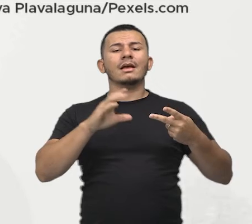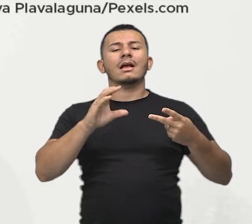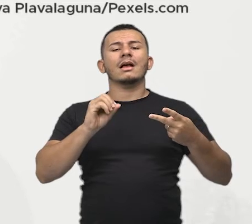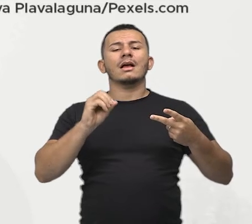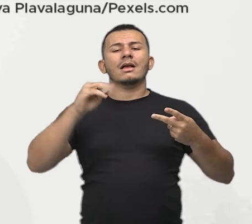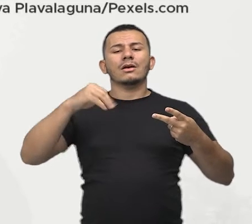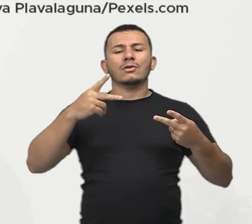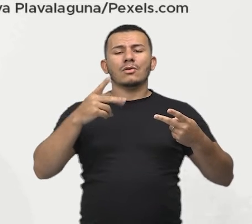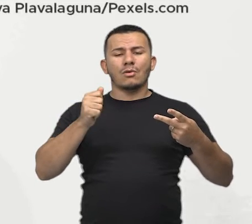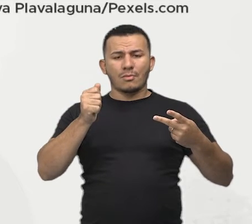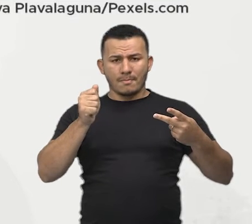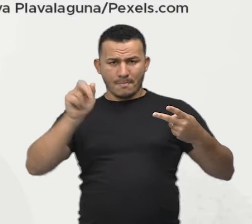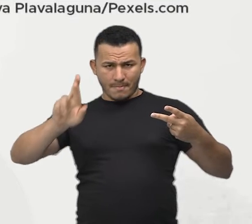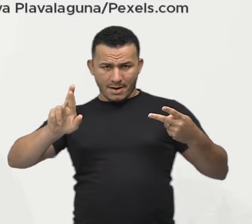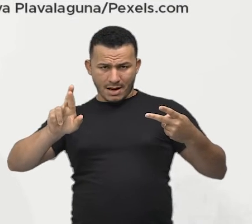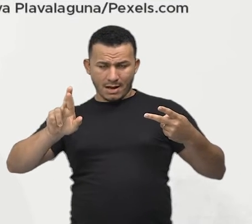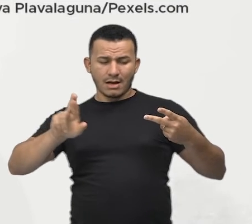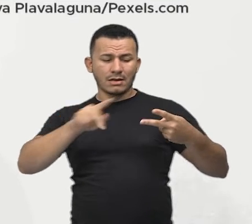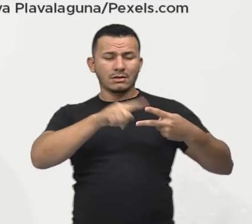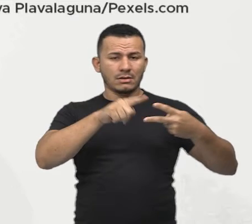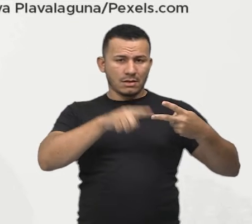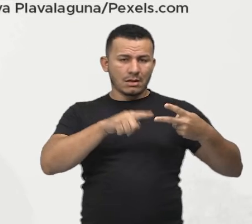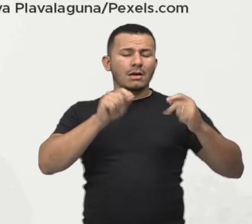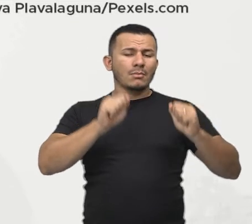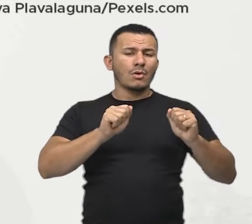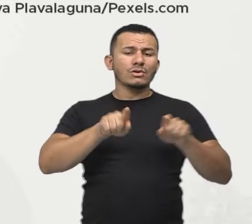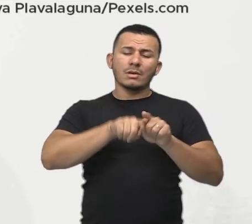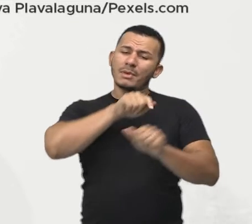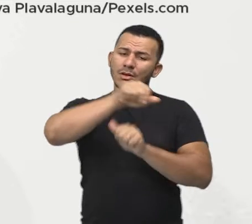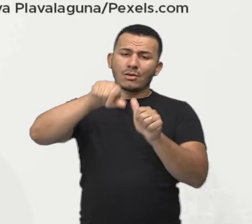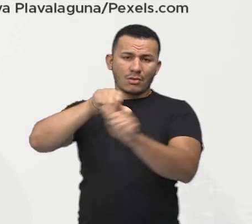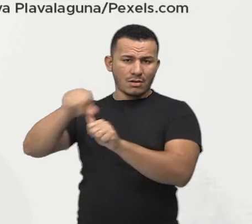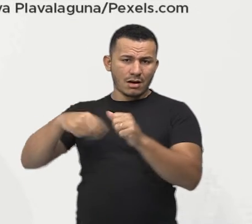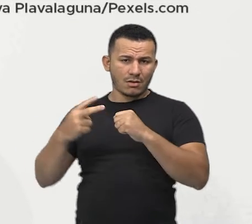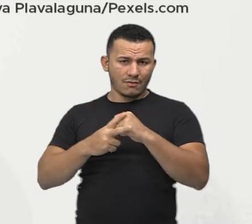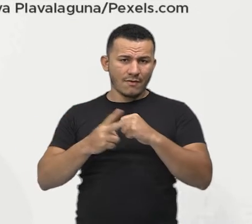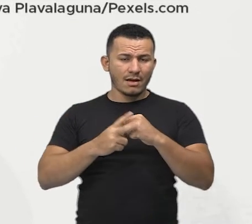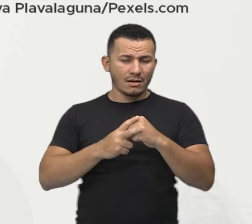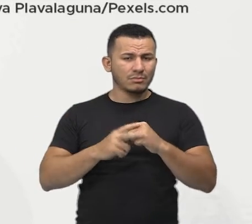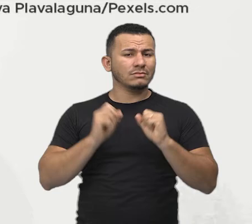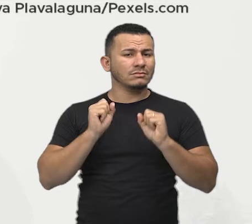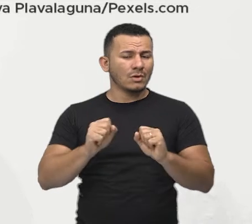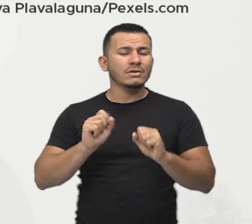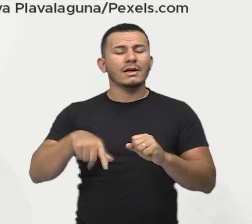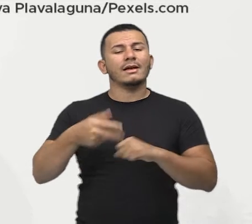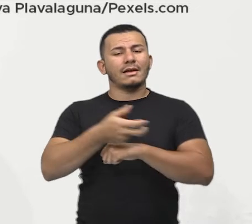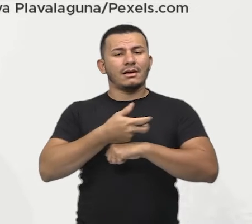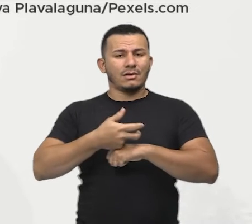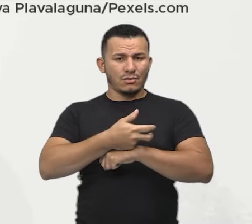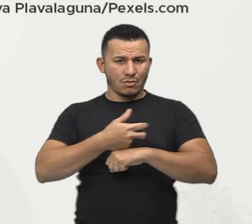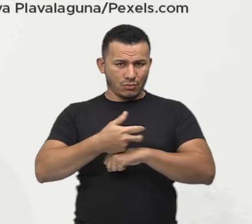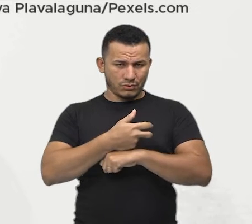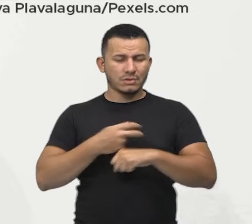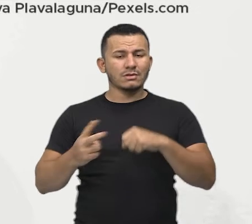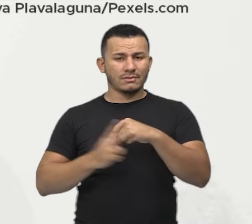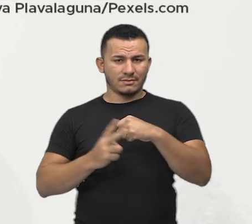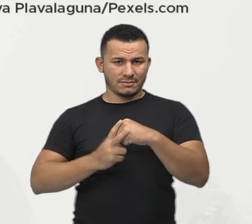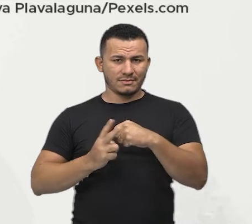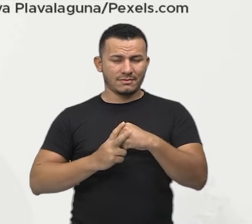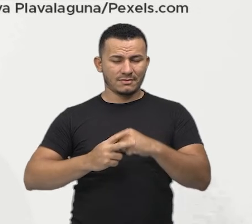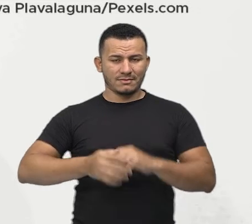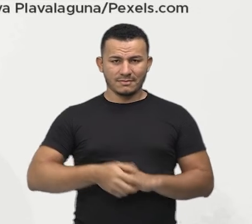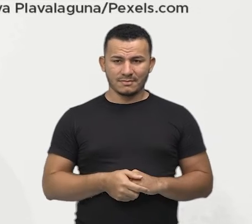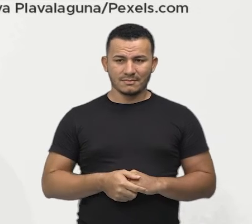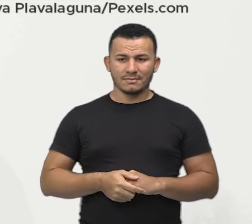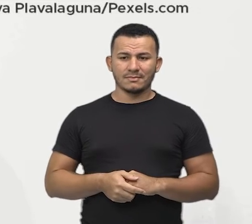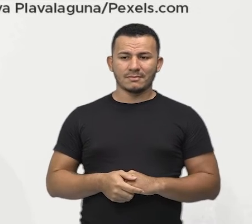certo? Perceba que eu posso até trocar por um único verbo. Maria comprará um caderno. Então, isso prova para a gente que a gente tem uma locução aí exercendo a